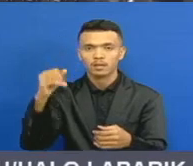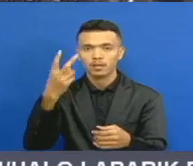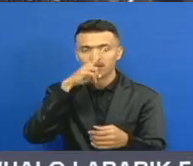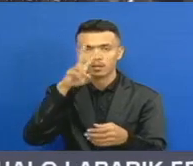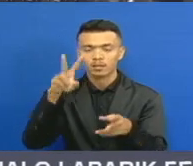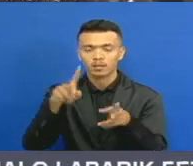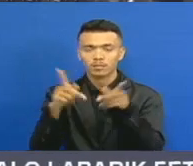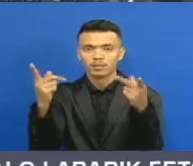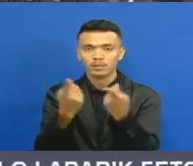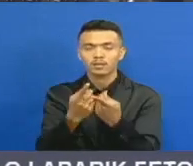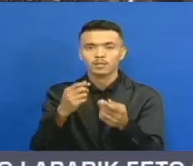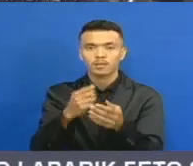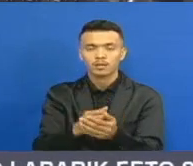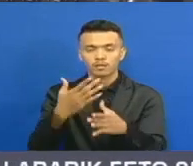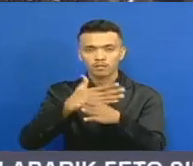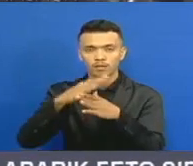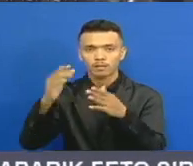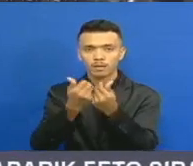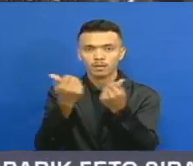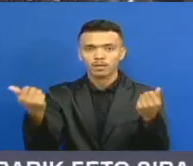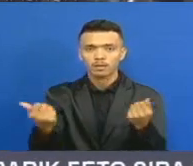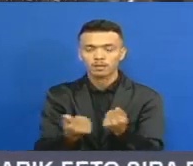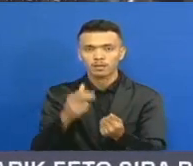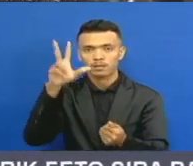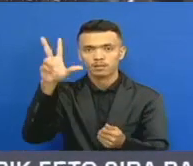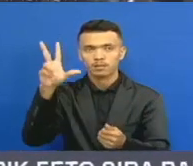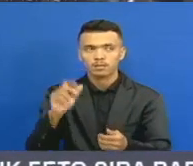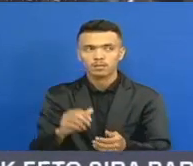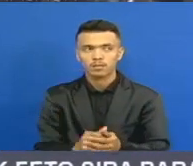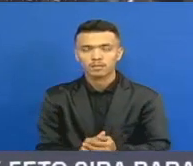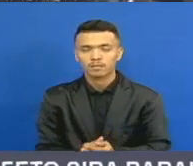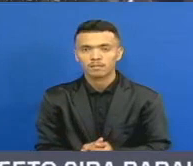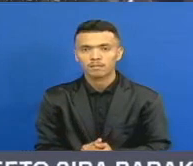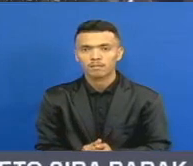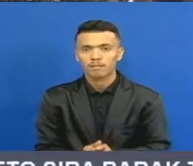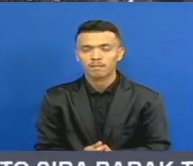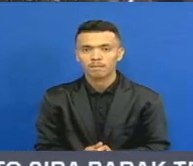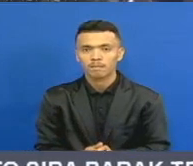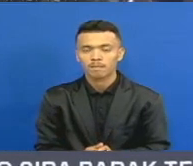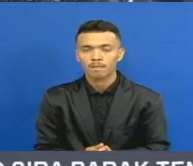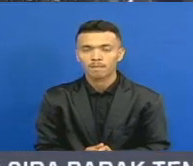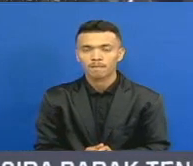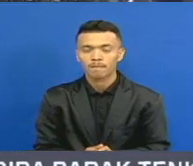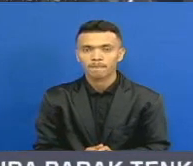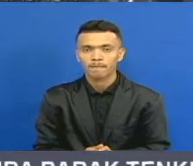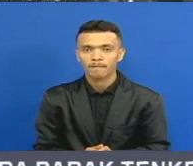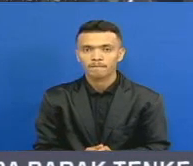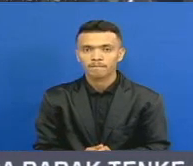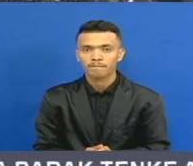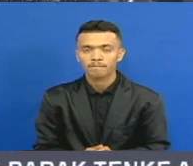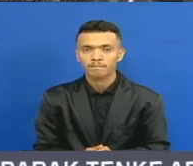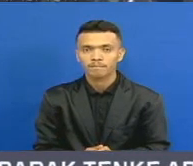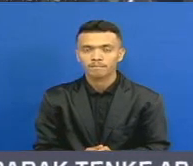todo né, para muita gente, tamanho ali é becus cry, ali é aqui o largo ali é berbido né, não se dá